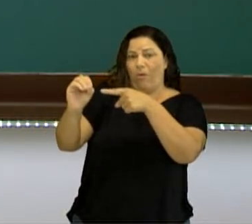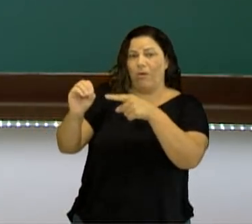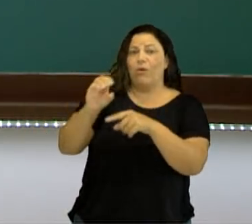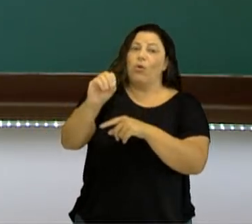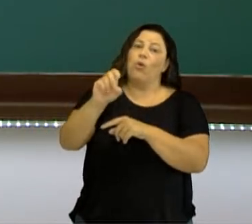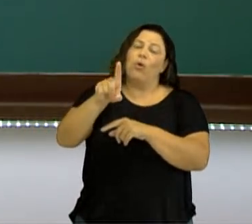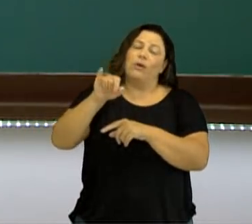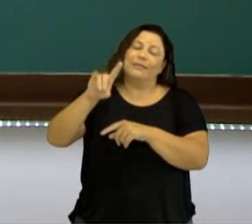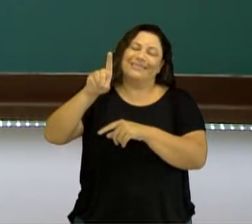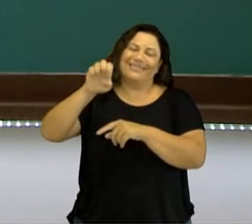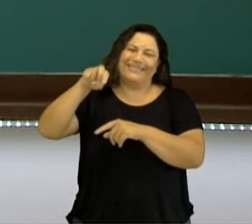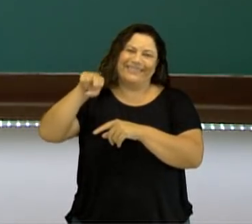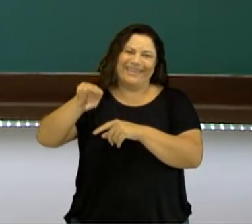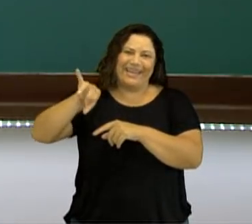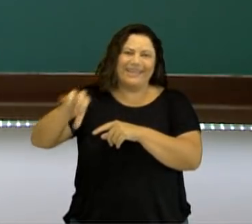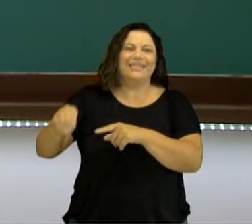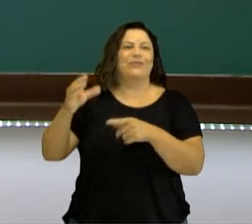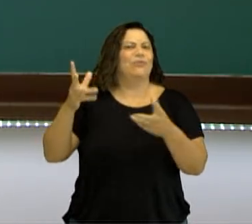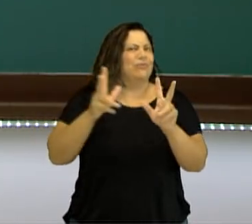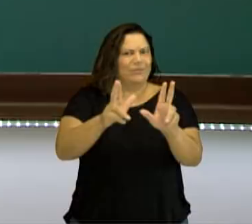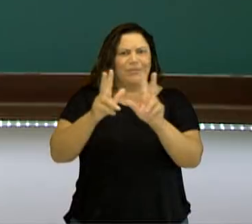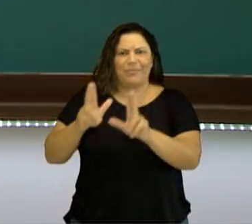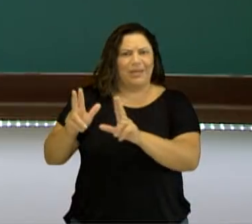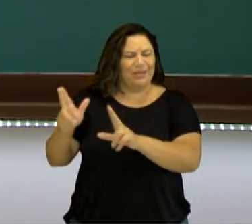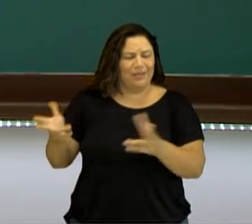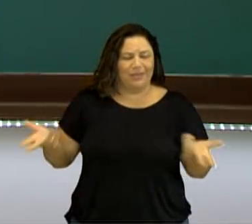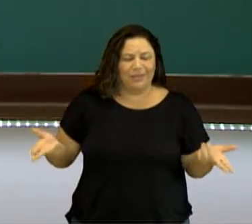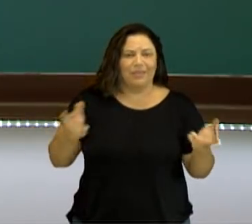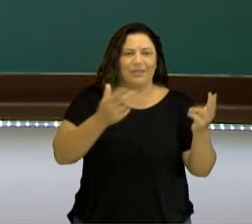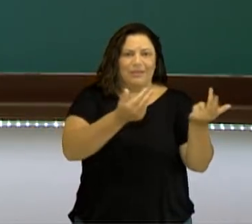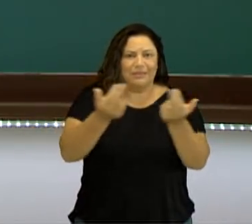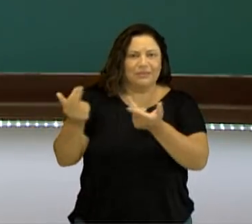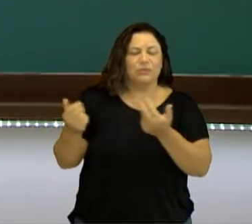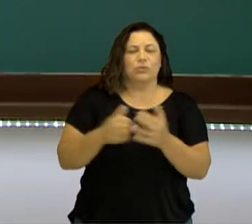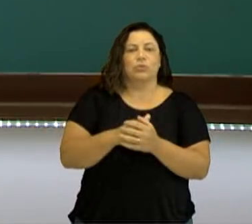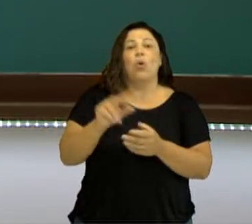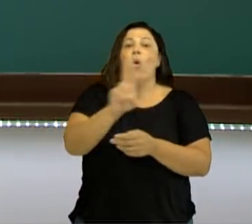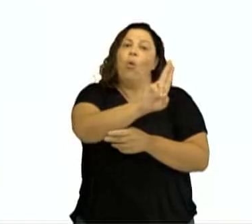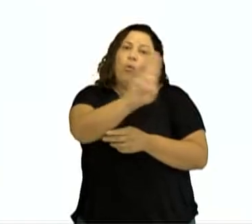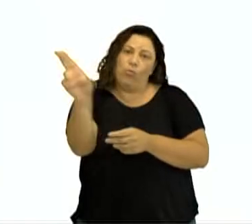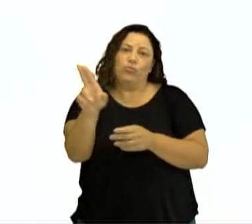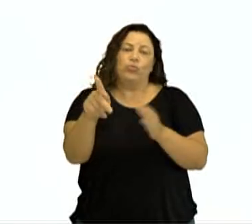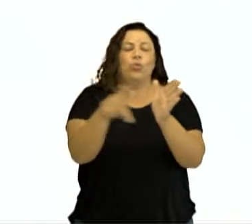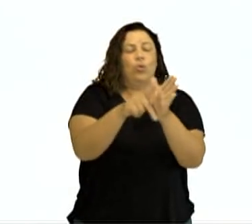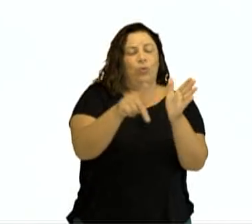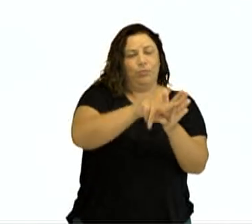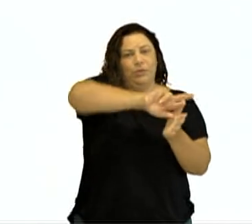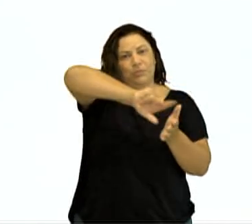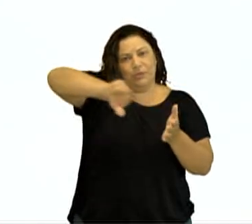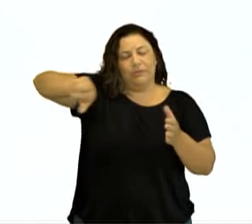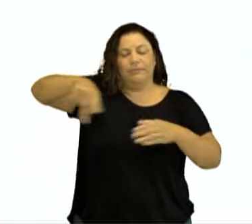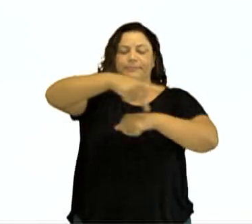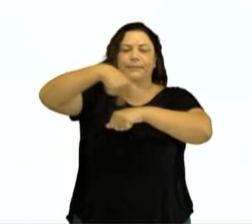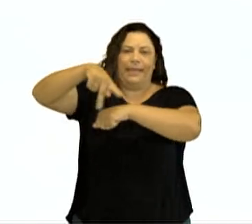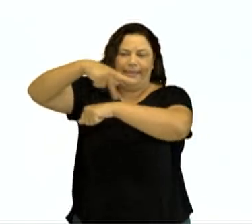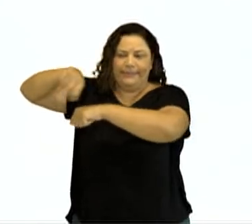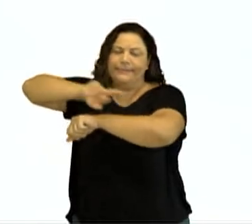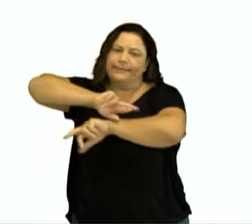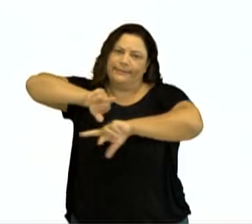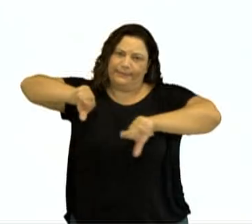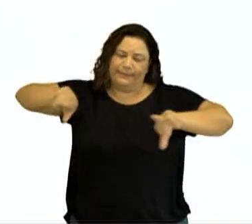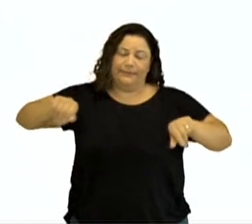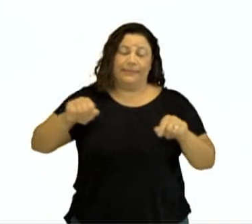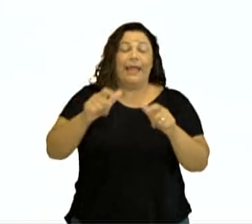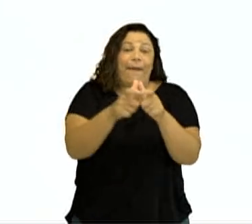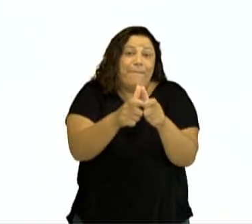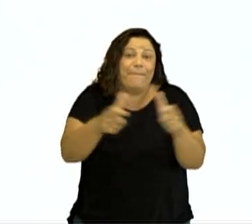oxigênio também, beleza? O nome pode variar de idioma, né? Grande parte dos nomes tem origem em